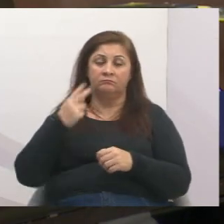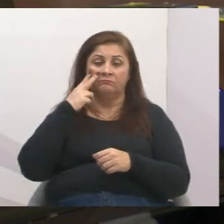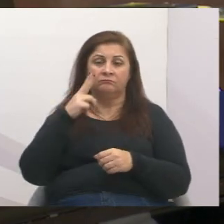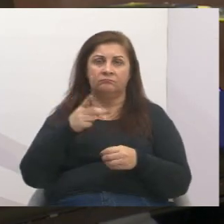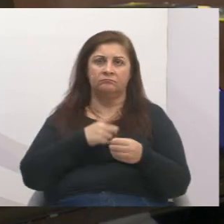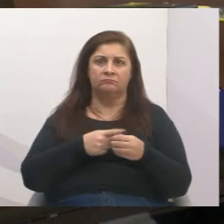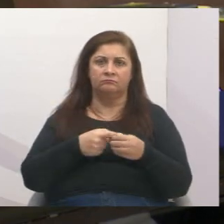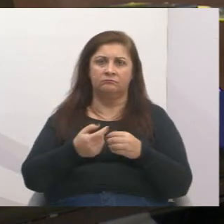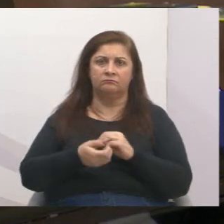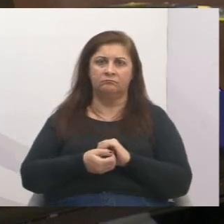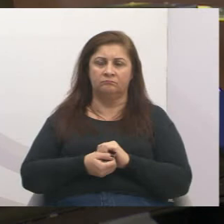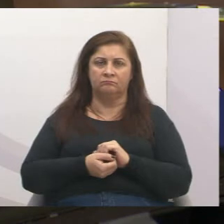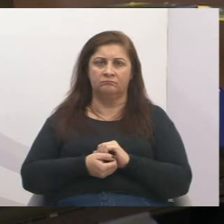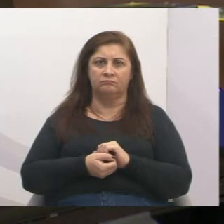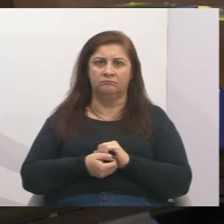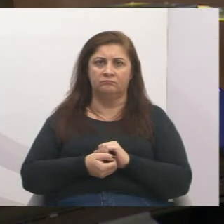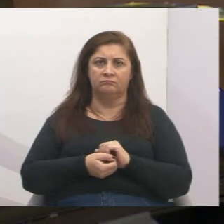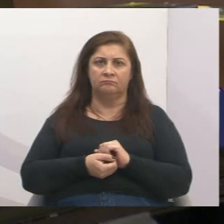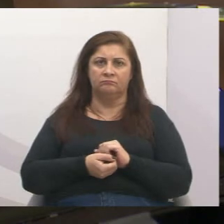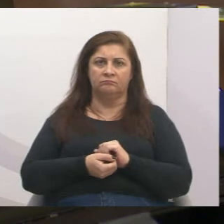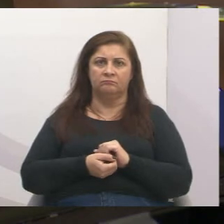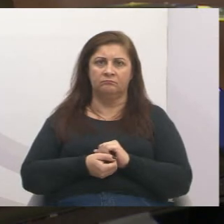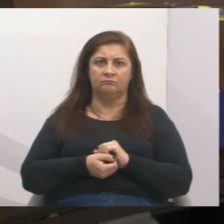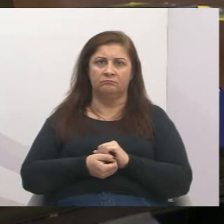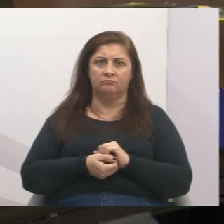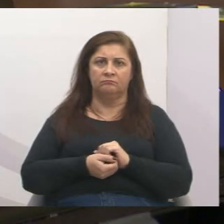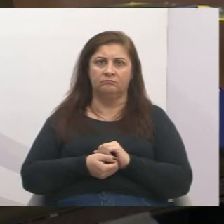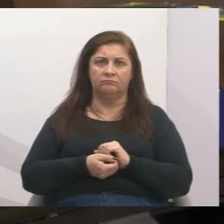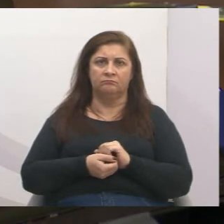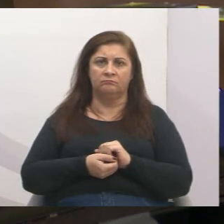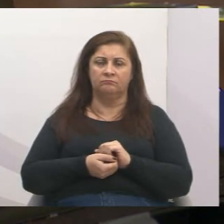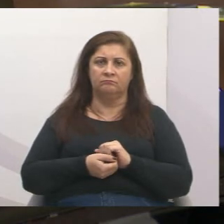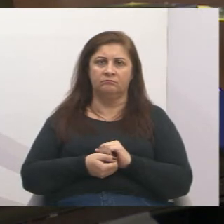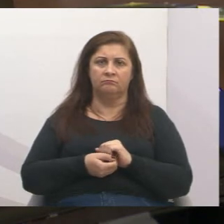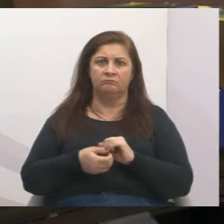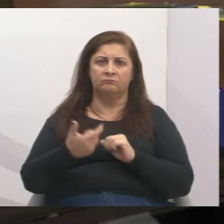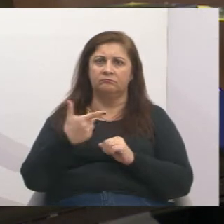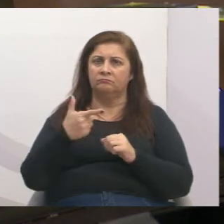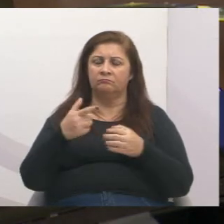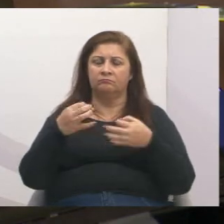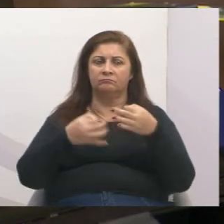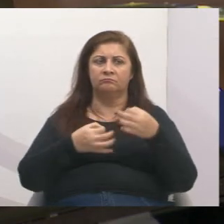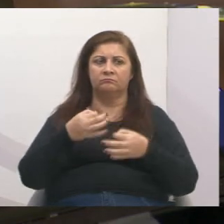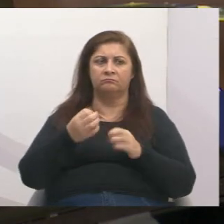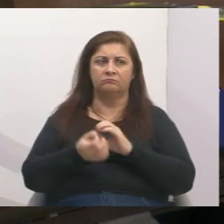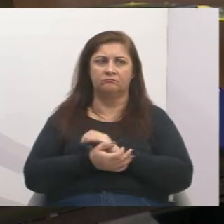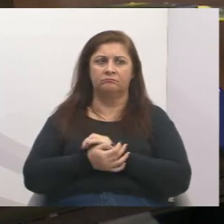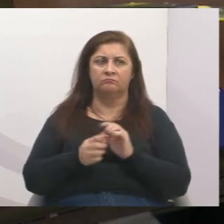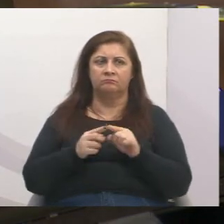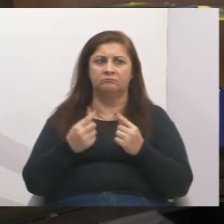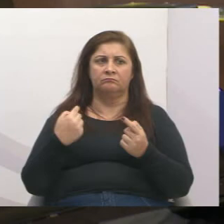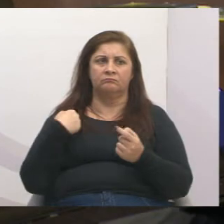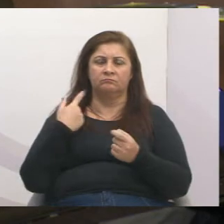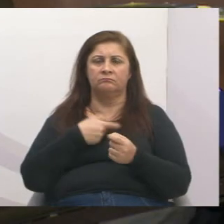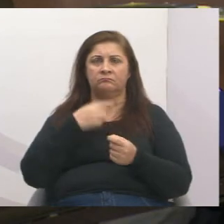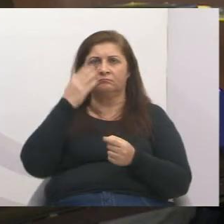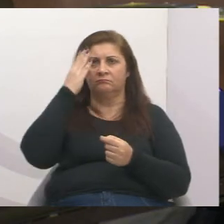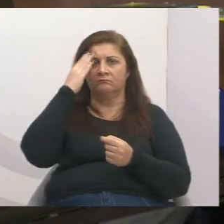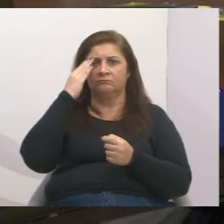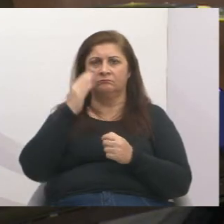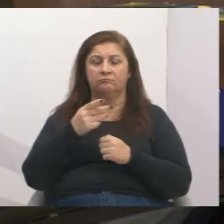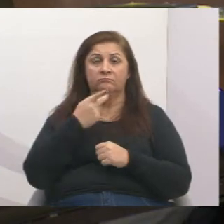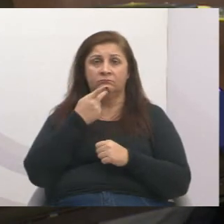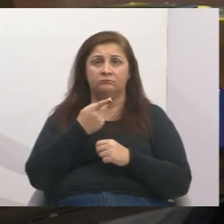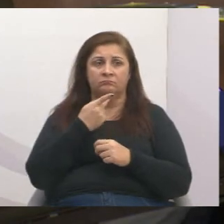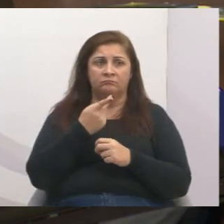município. É totalmente injusto. Mas nós sabemos, poxa vida, nós estamos falando